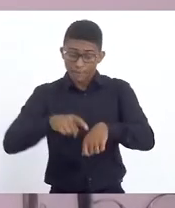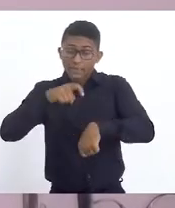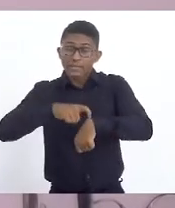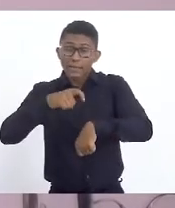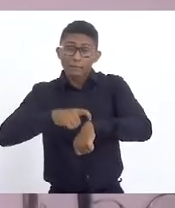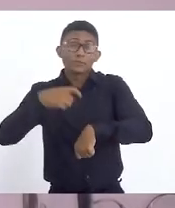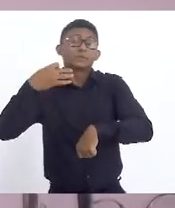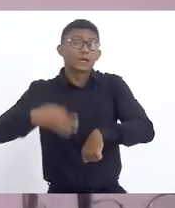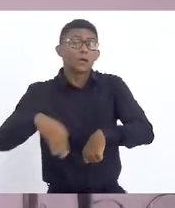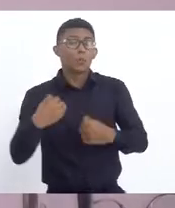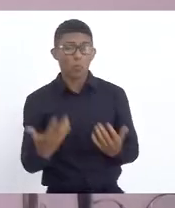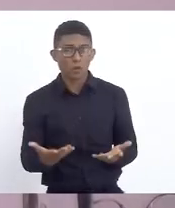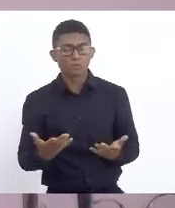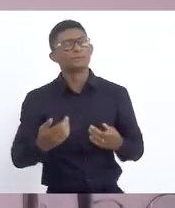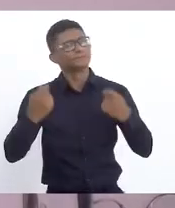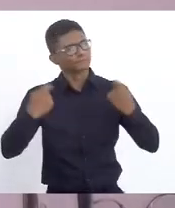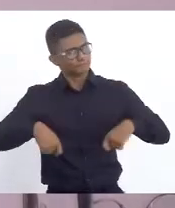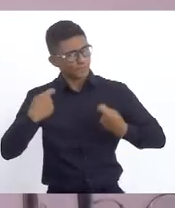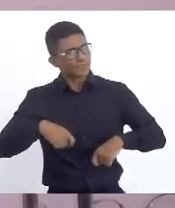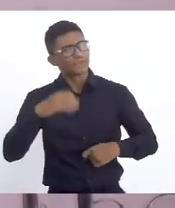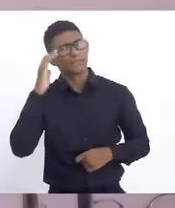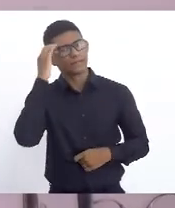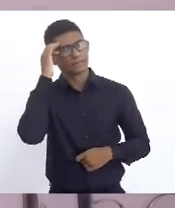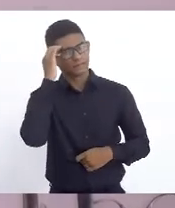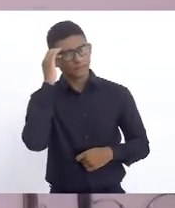execução. E se ele cabe